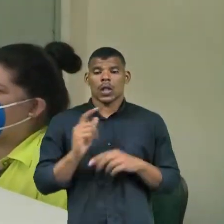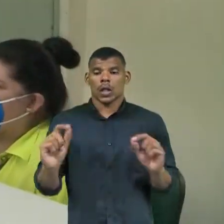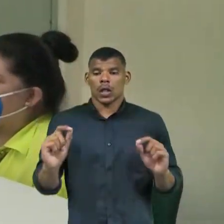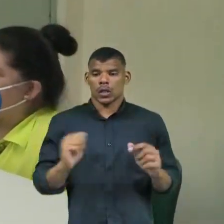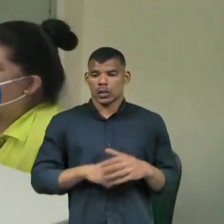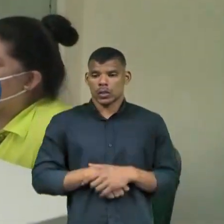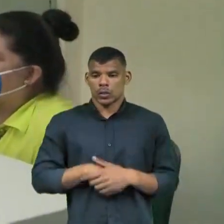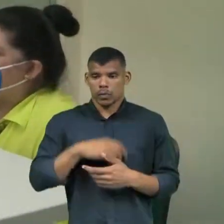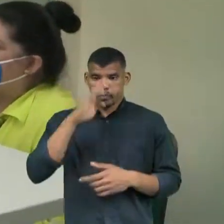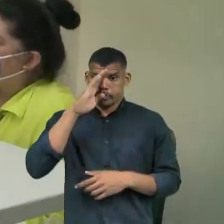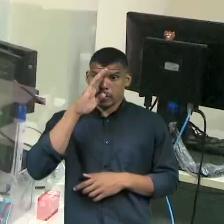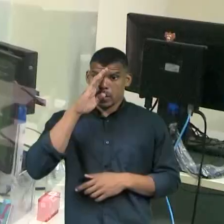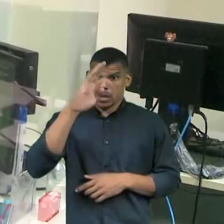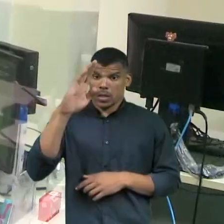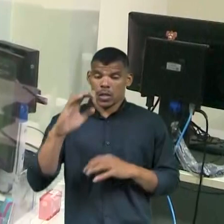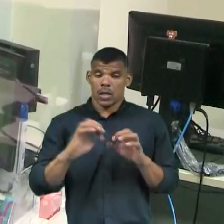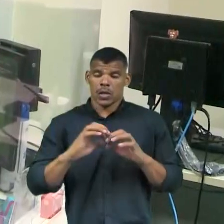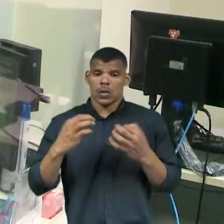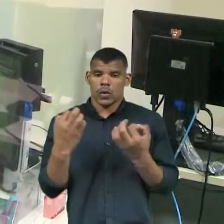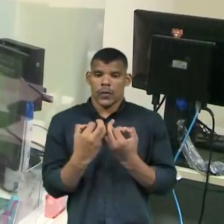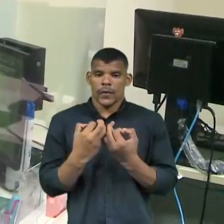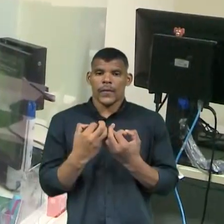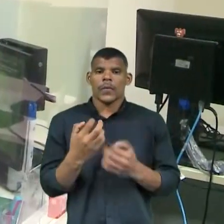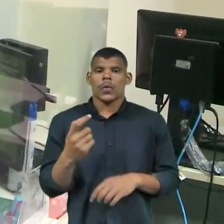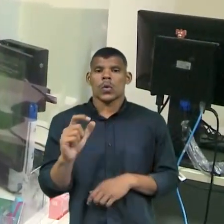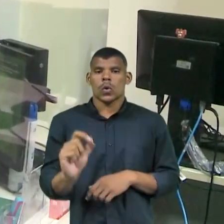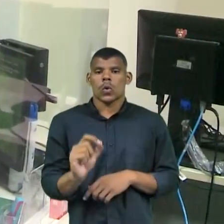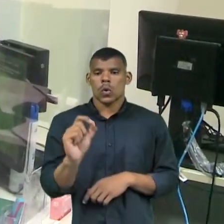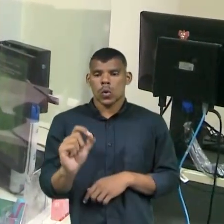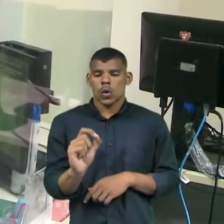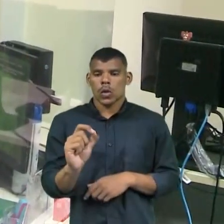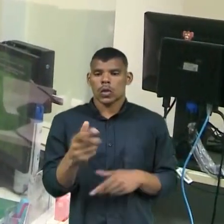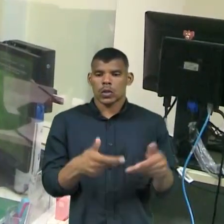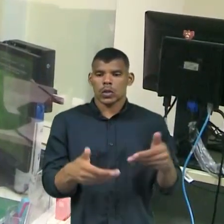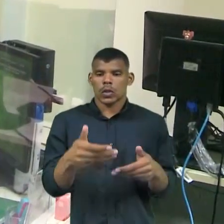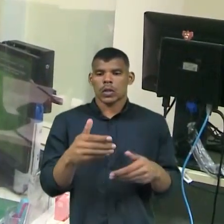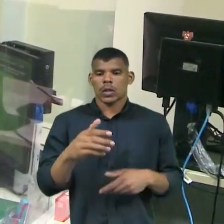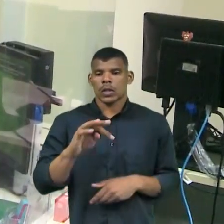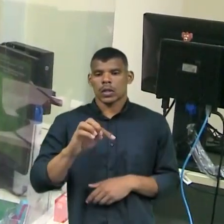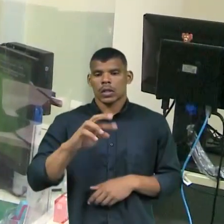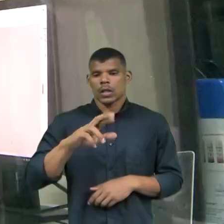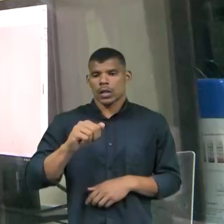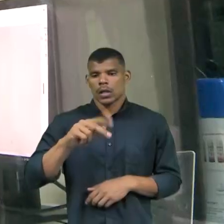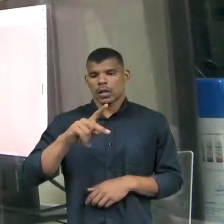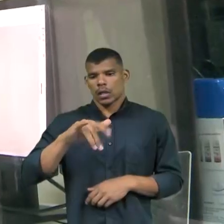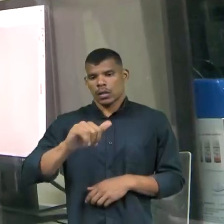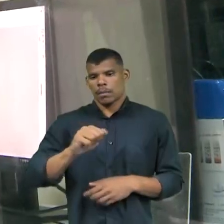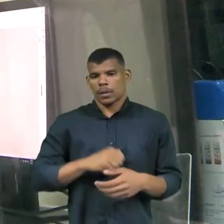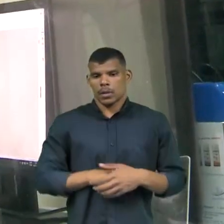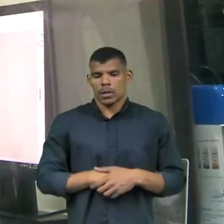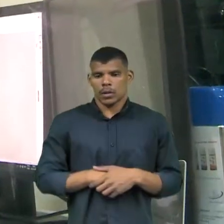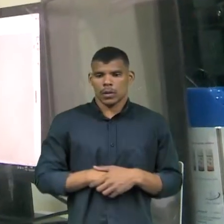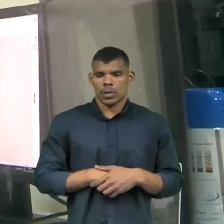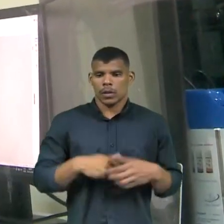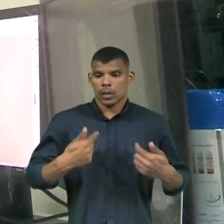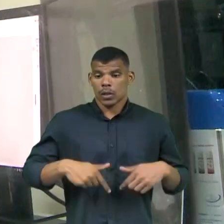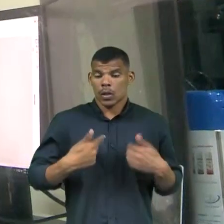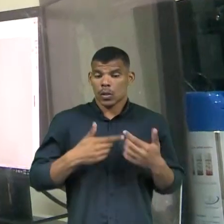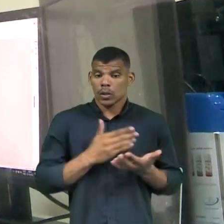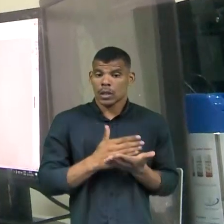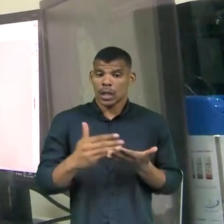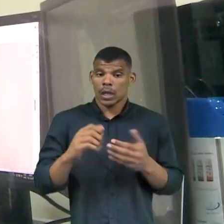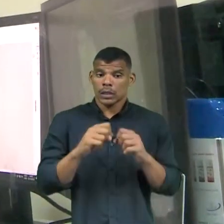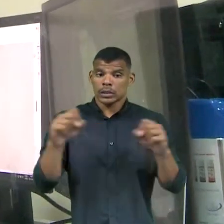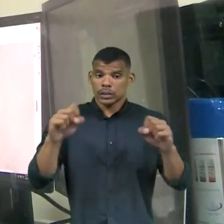fundamental para que as famílias busquem o acesso a terapias adequadas, enquanto não existe no Sistema Único